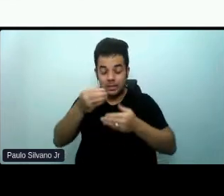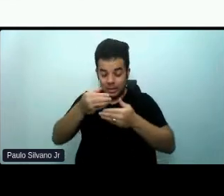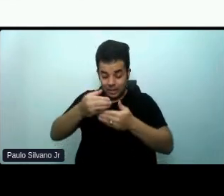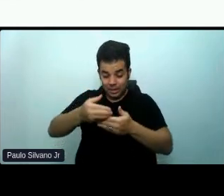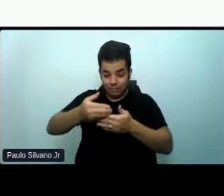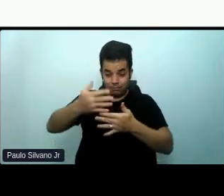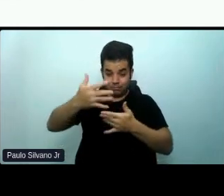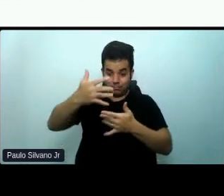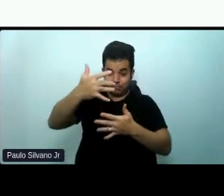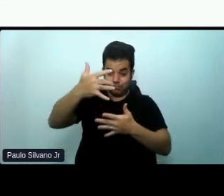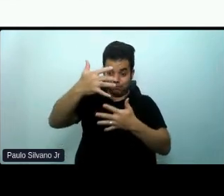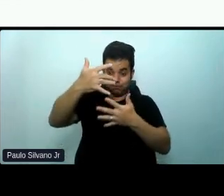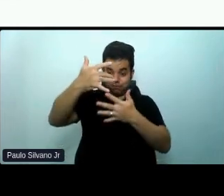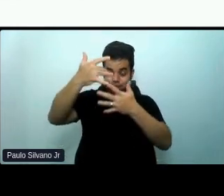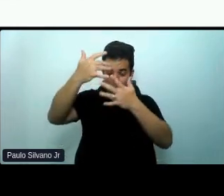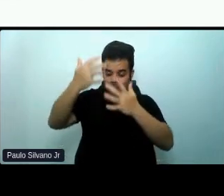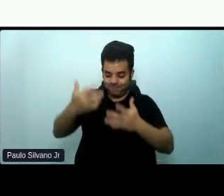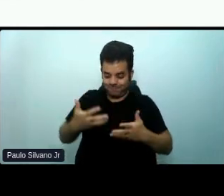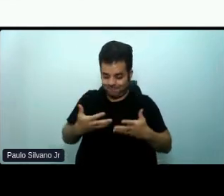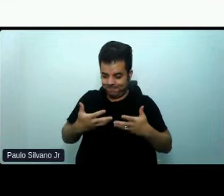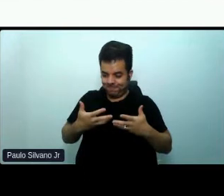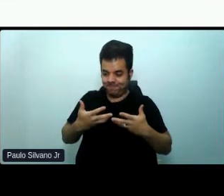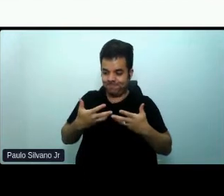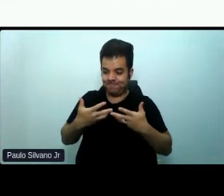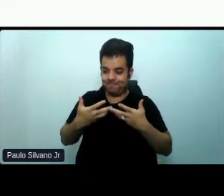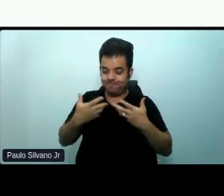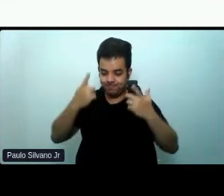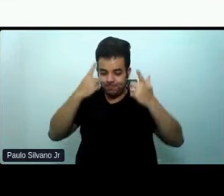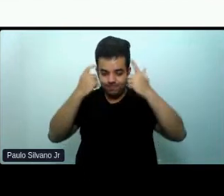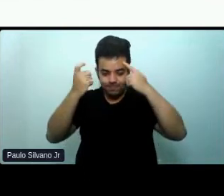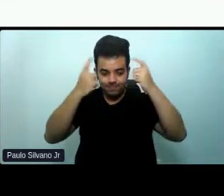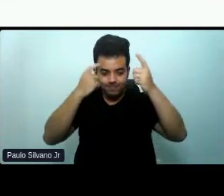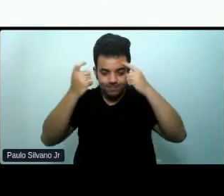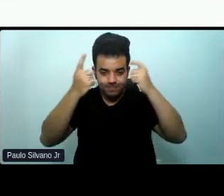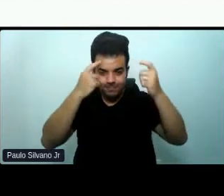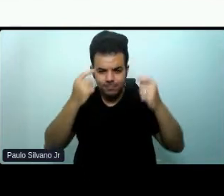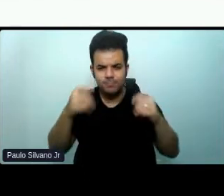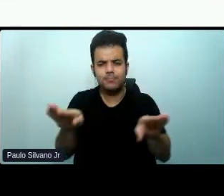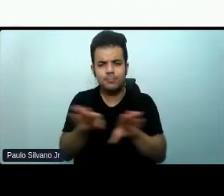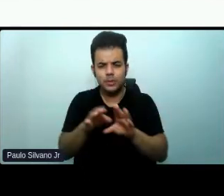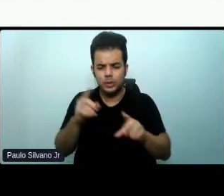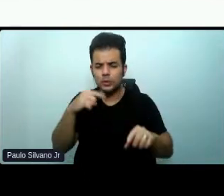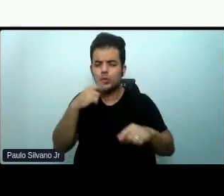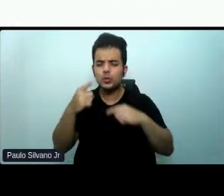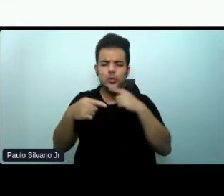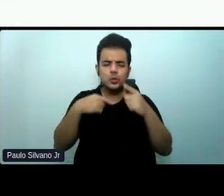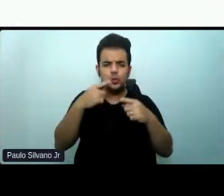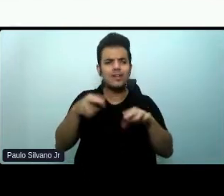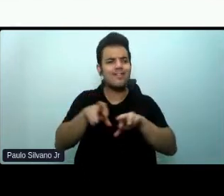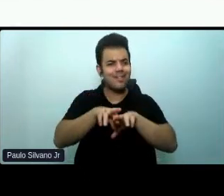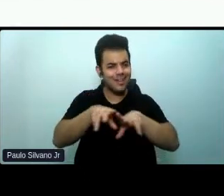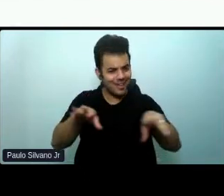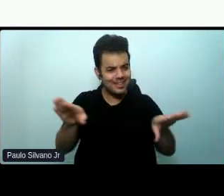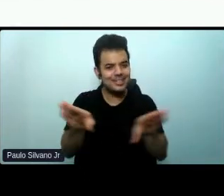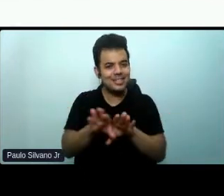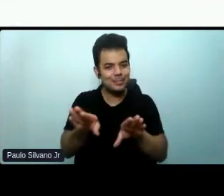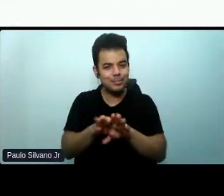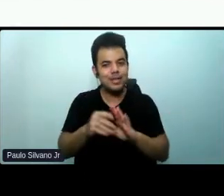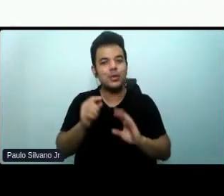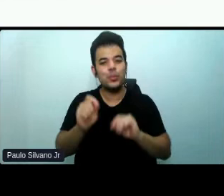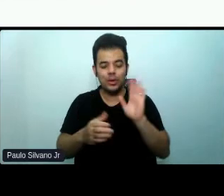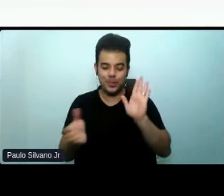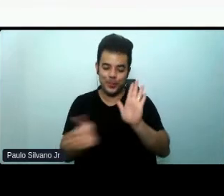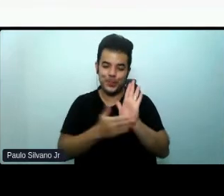isso acaba te alimentando, né? Com ideias, com indagações e coisas, ou até mesmo com